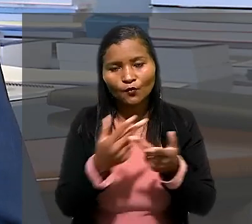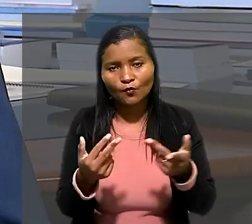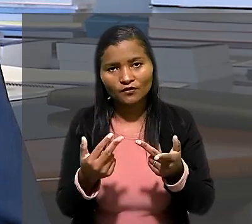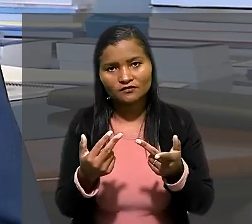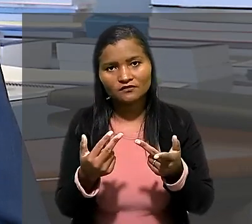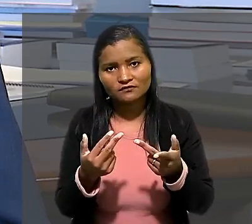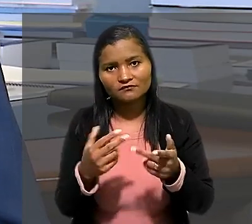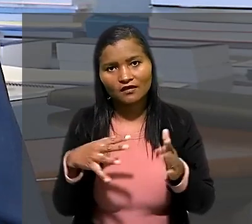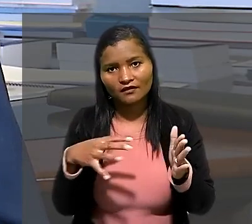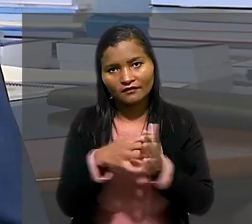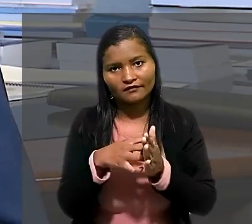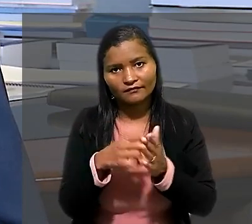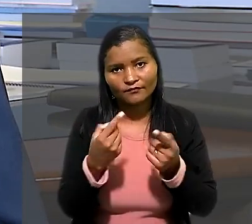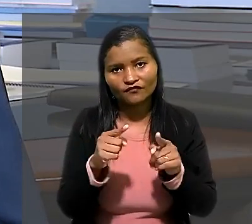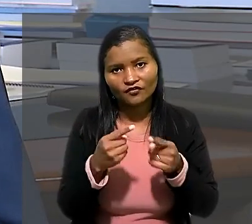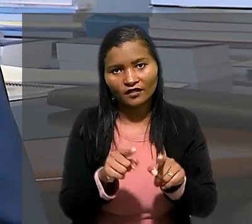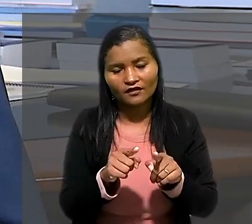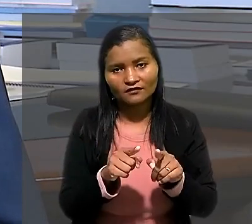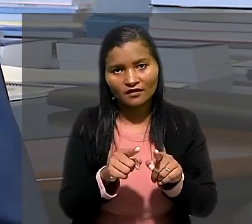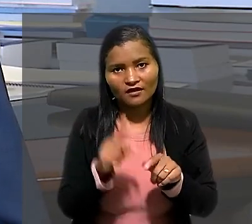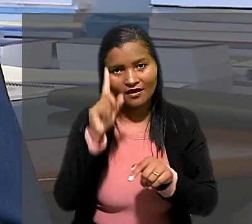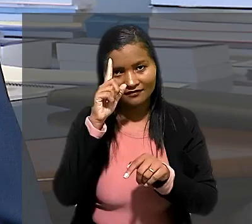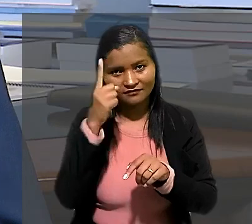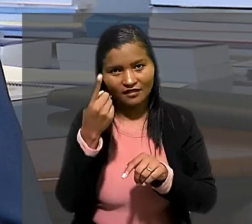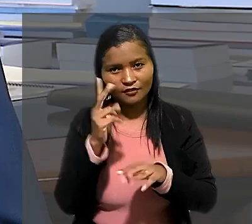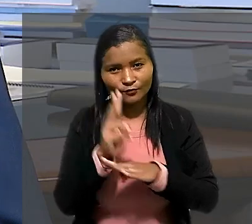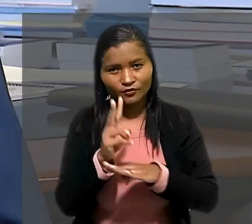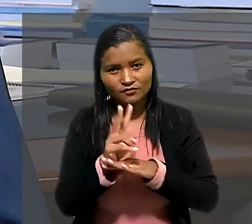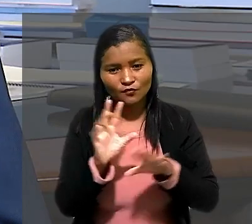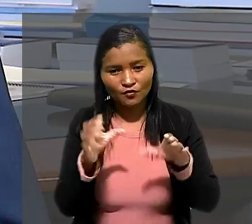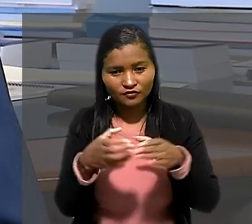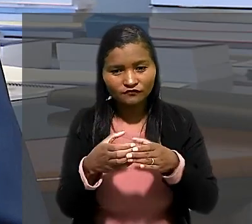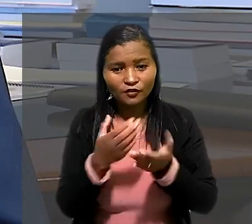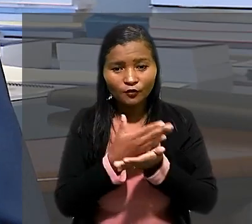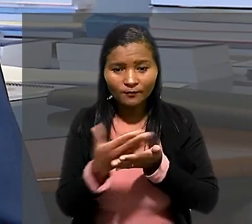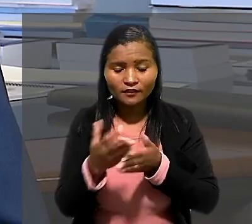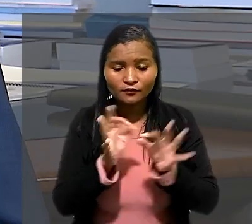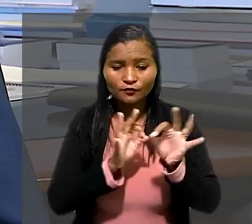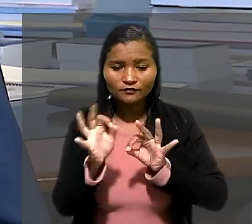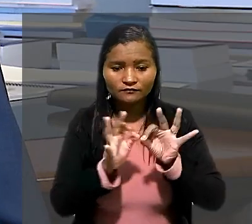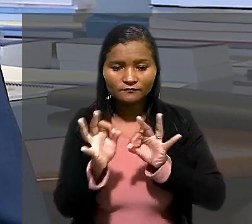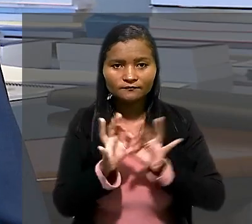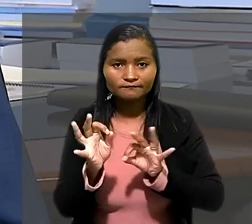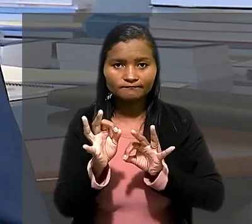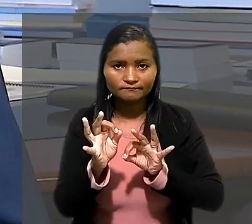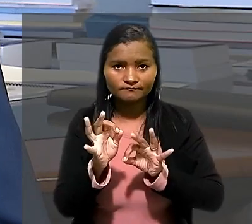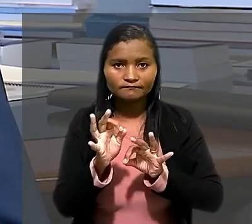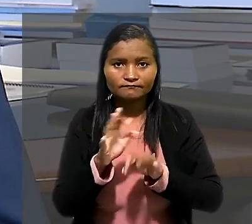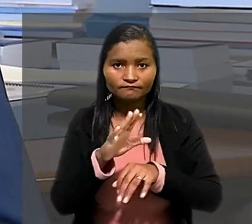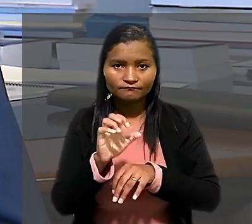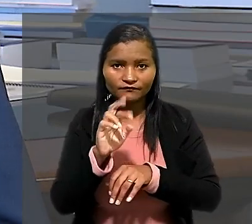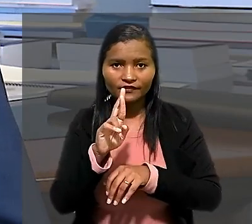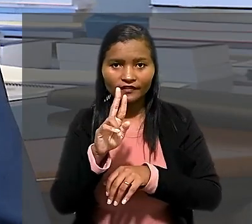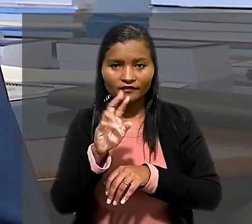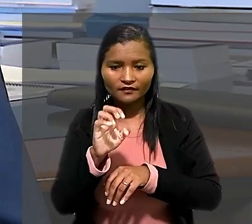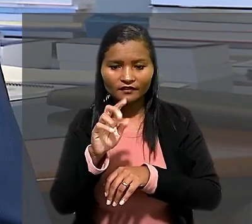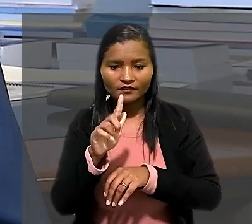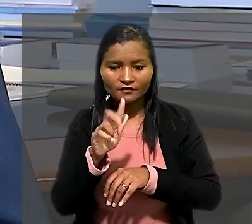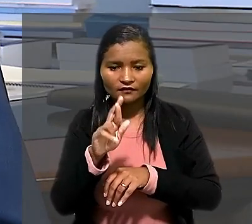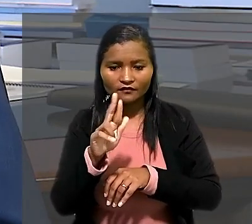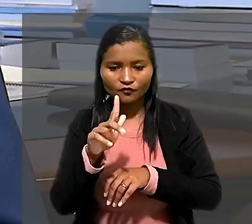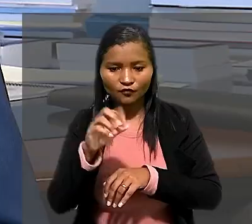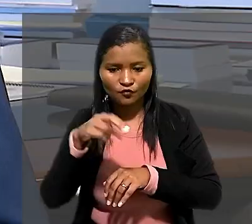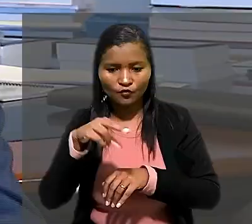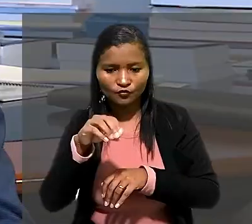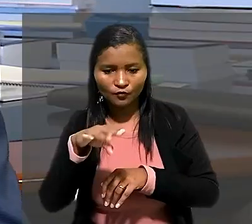acidentes ou sujeitar a falta de capacitação. A ideia de uma proteção coletiva no meio ambiente de trabalho começa pela organização, a